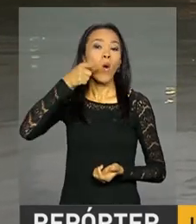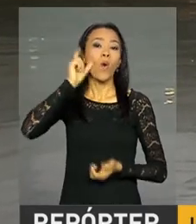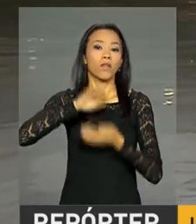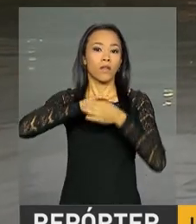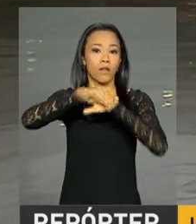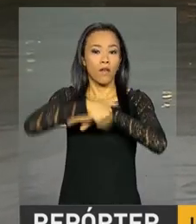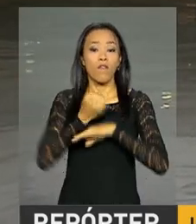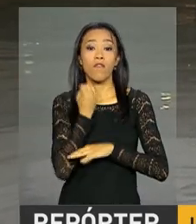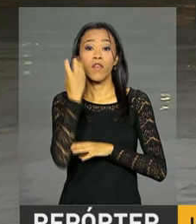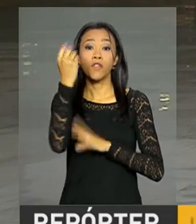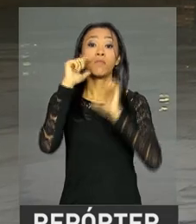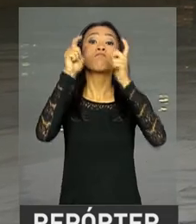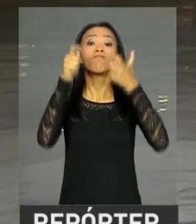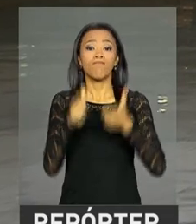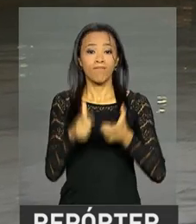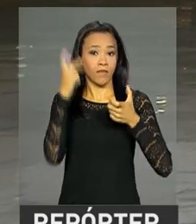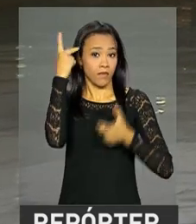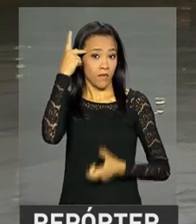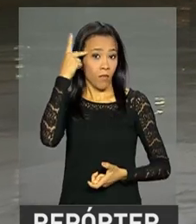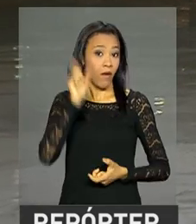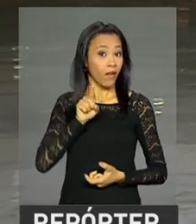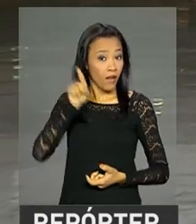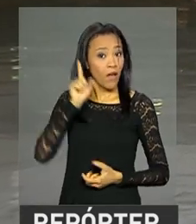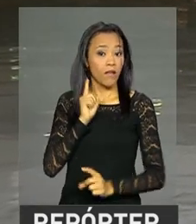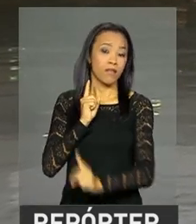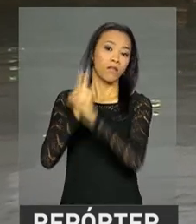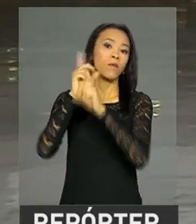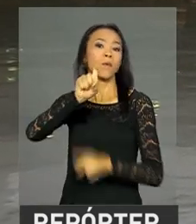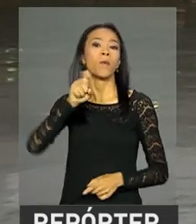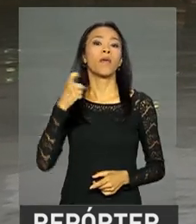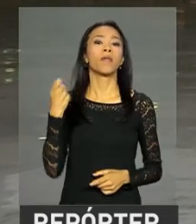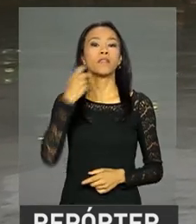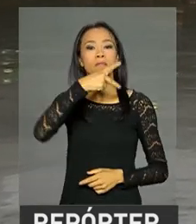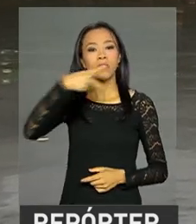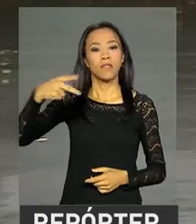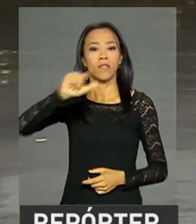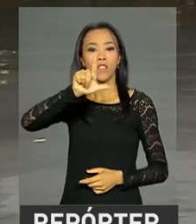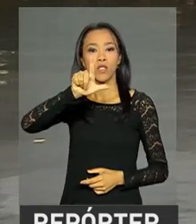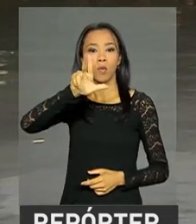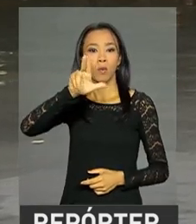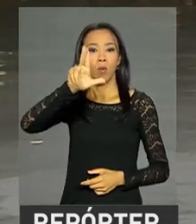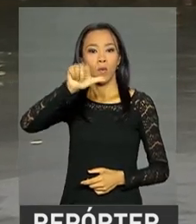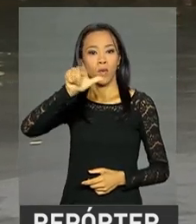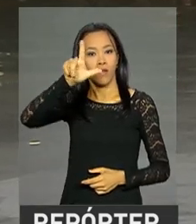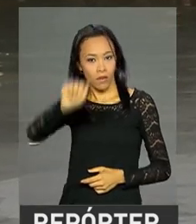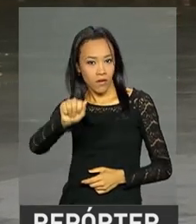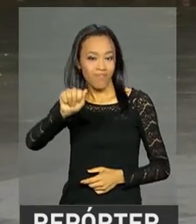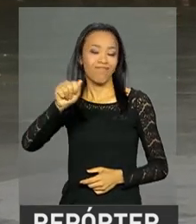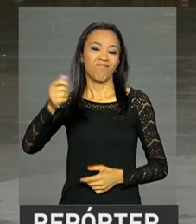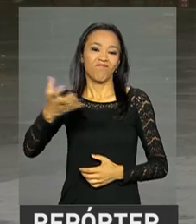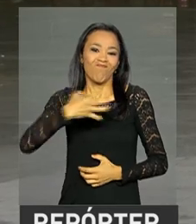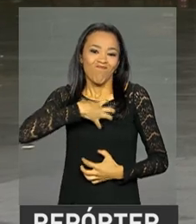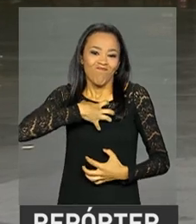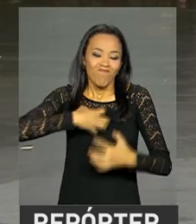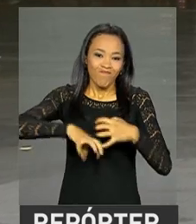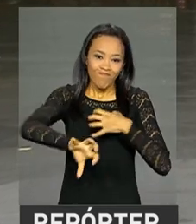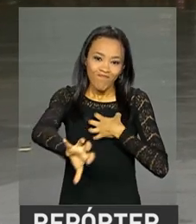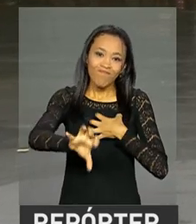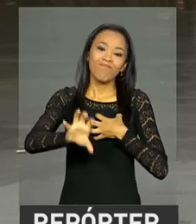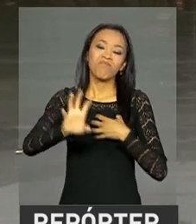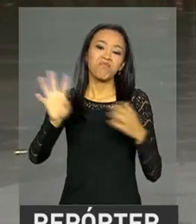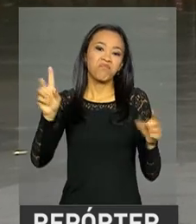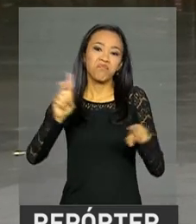ontem a São Paulo onde se encontrou com o ex-presidente Luís Inácio Lula da Silva para prestar solidariedade e